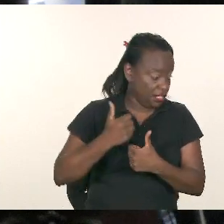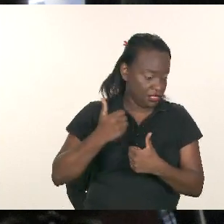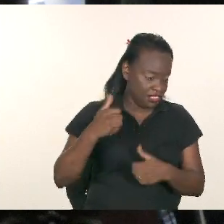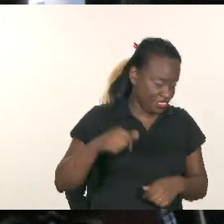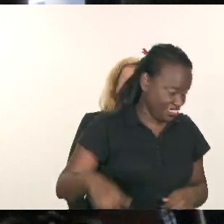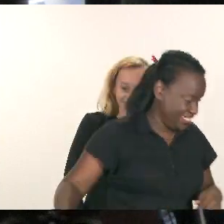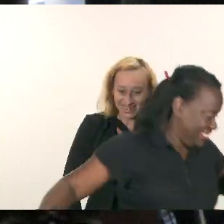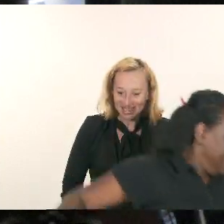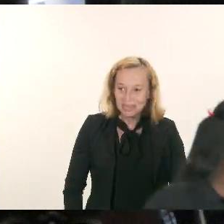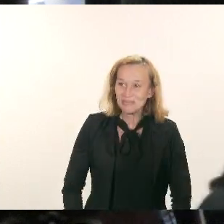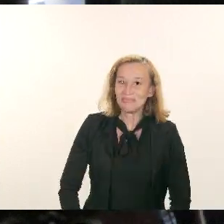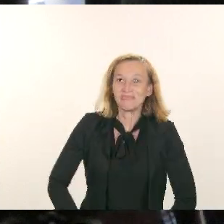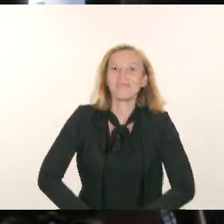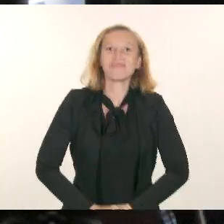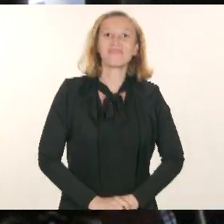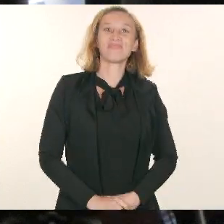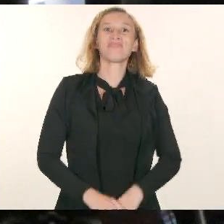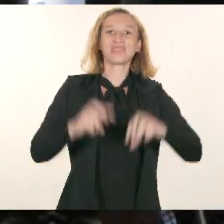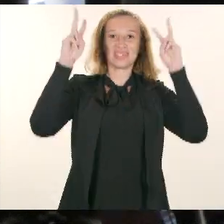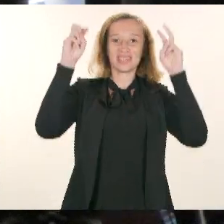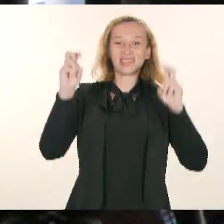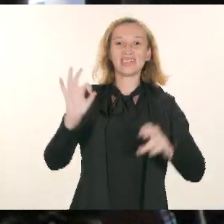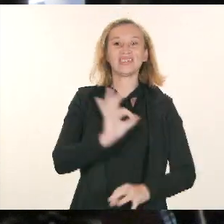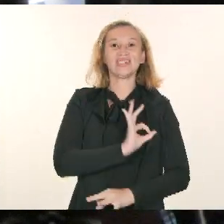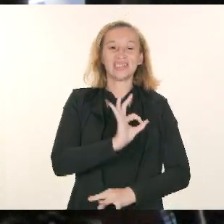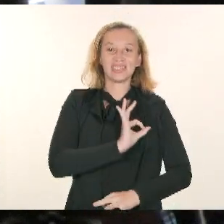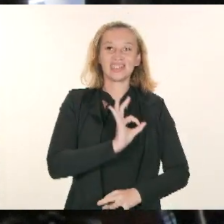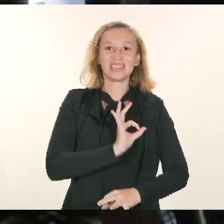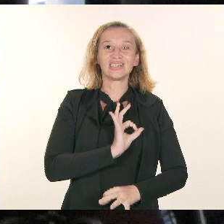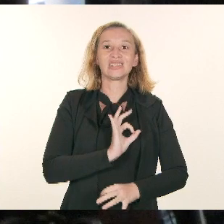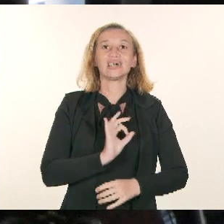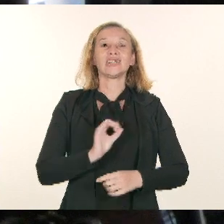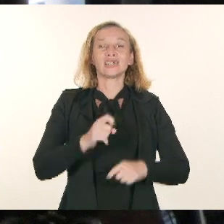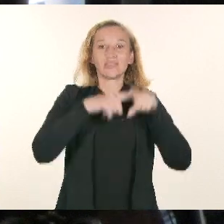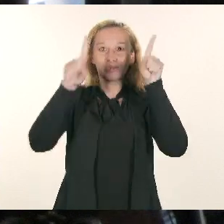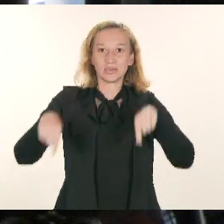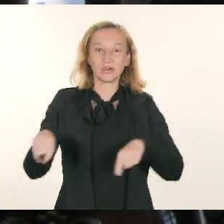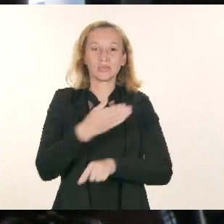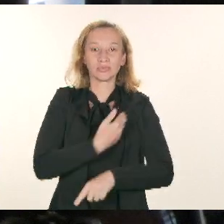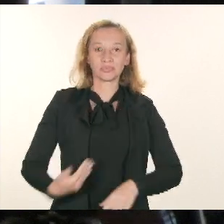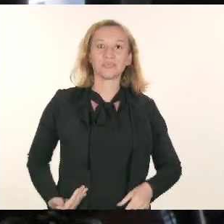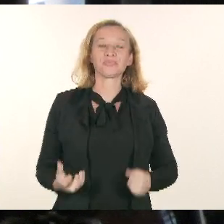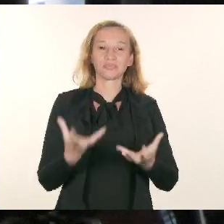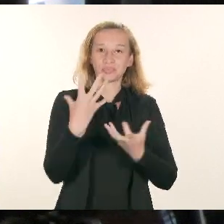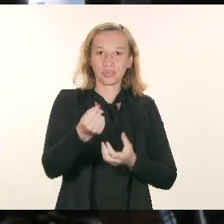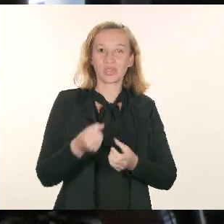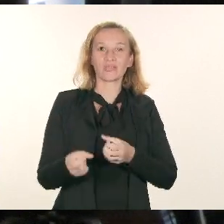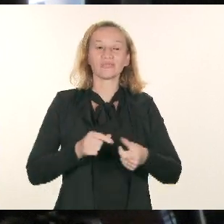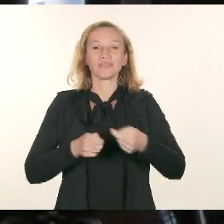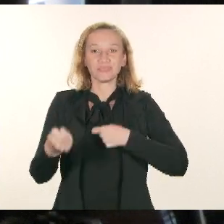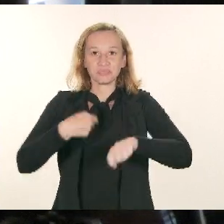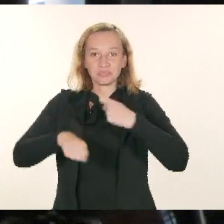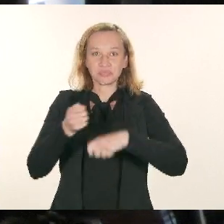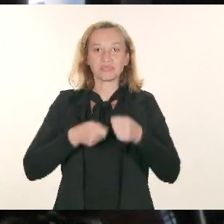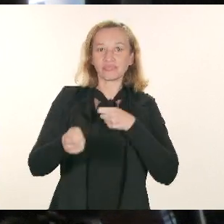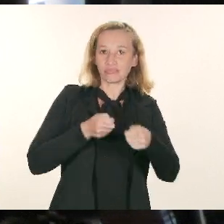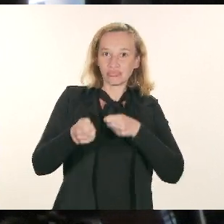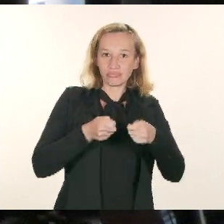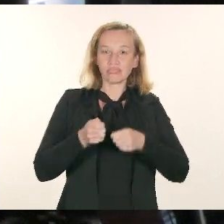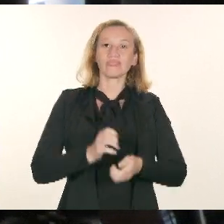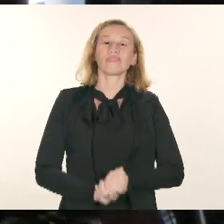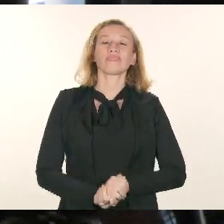Segurança Pública e Assunto de Polícia é favorável. Defesa Civil, favorável. Servidores Públicos, favorável. De Orçamento, Finanças, Fiscalização Financeira e Controle,